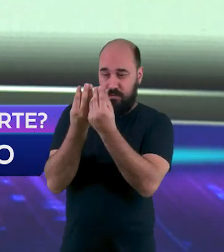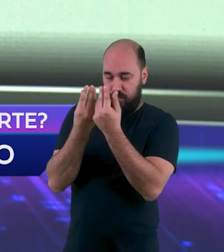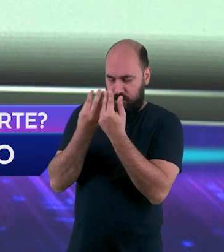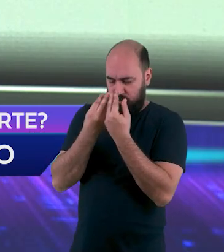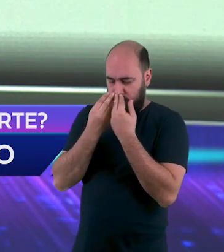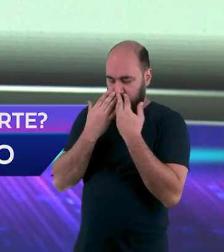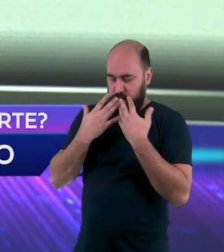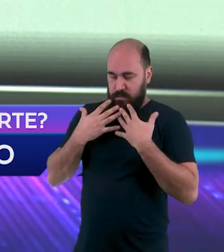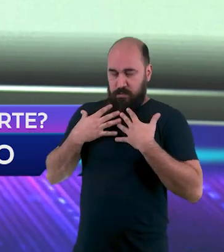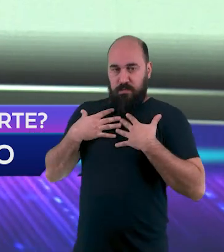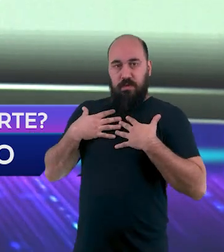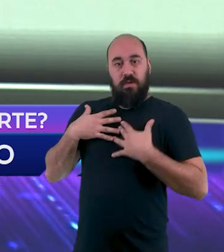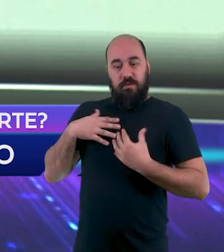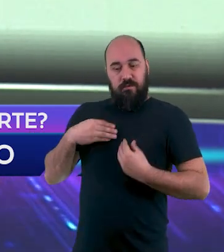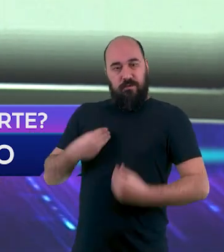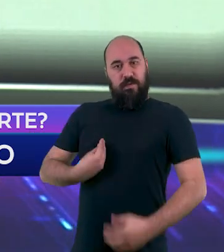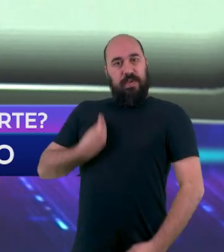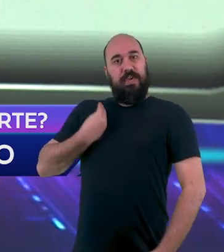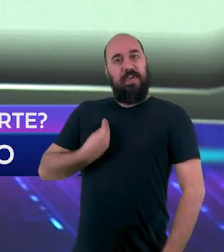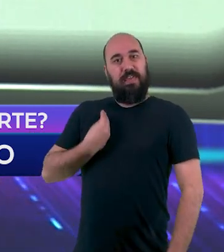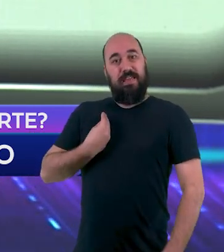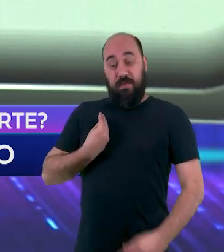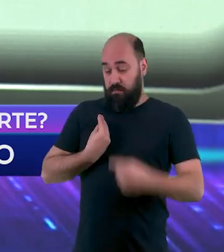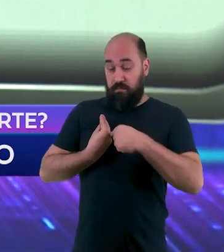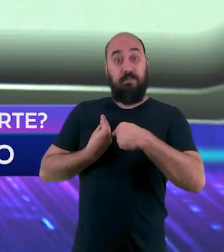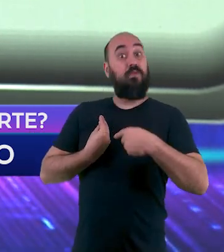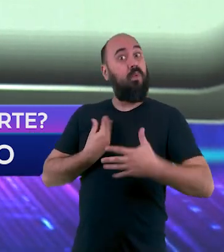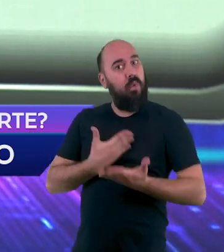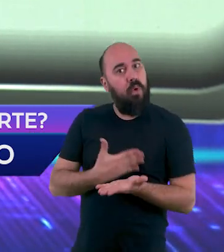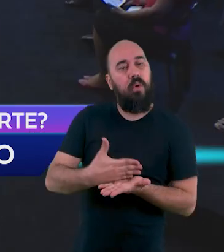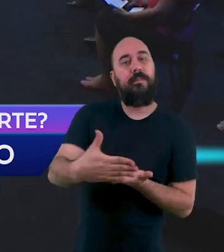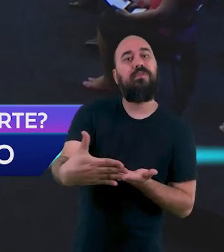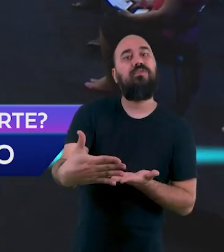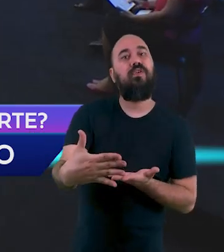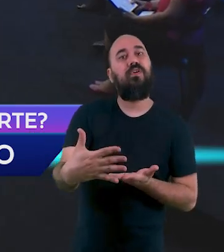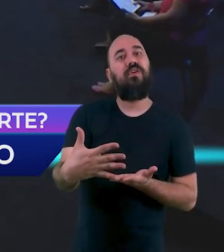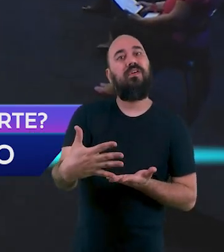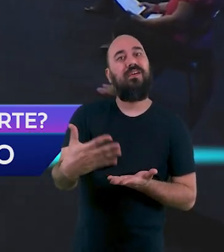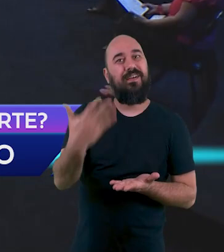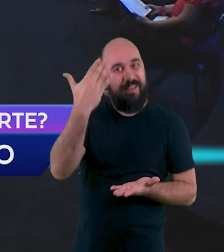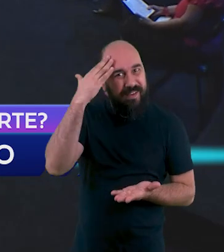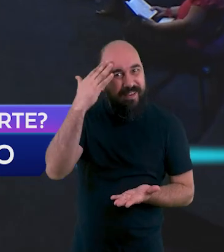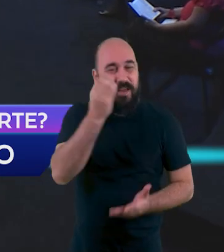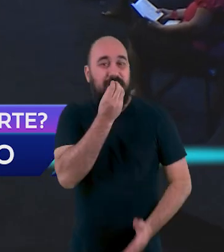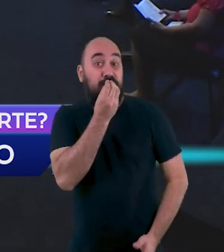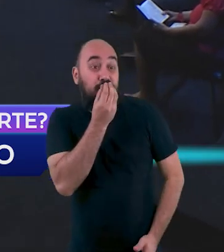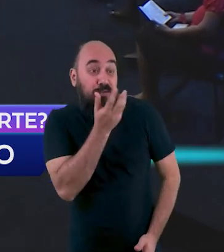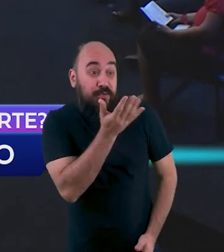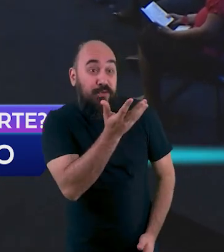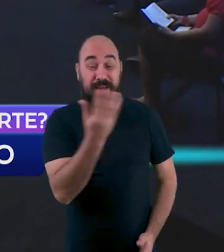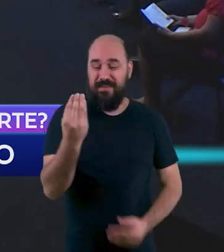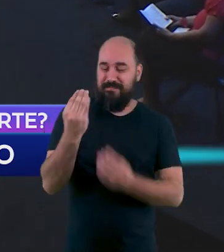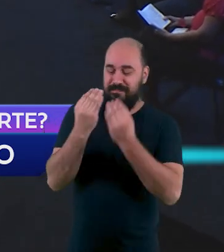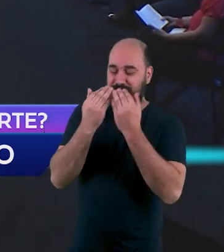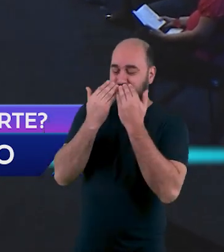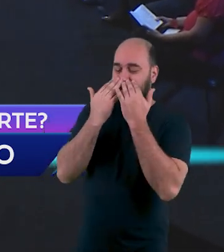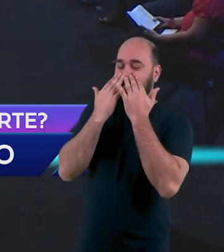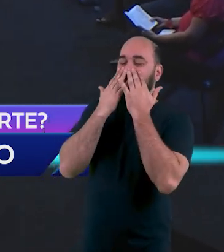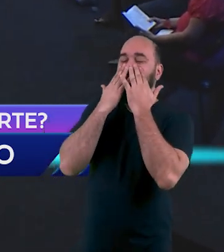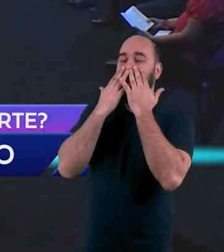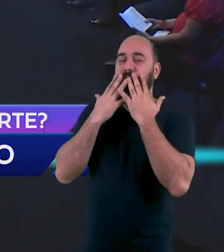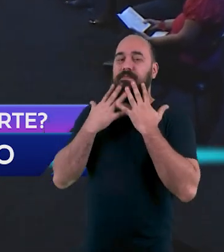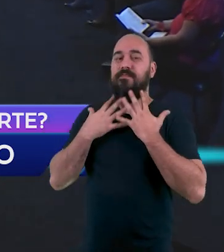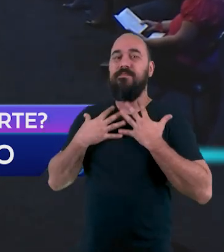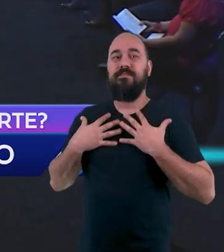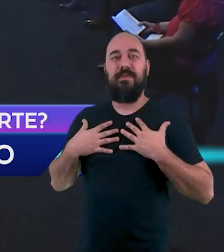nós, criados por Deus, passamos a existir. Então, é exatamente aquilo que hoje acontece comigo e